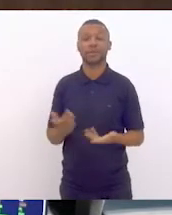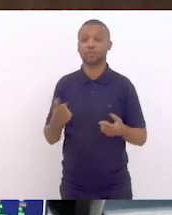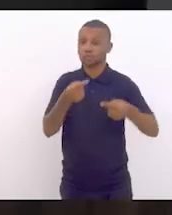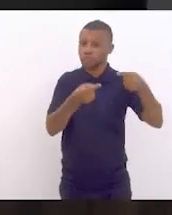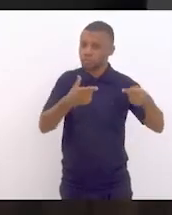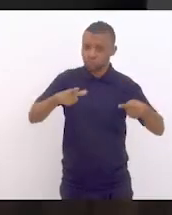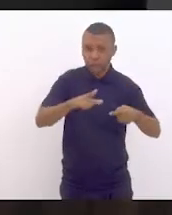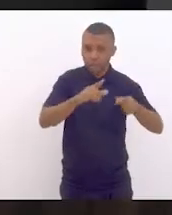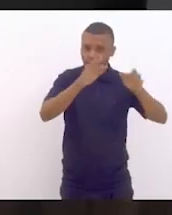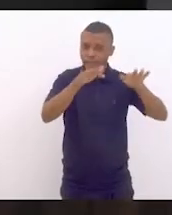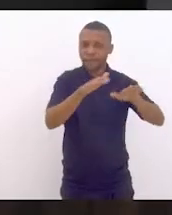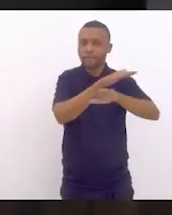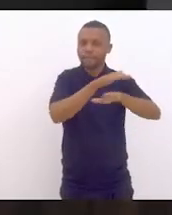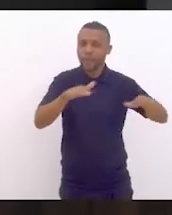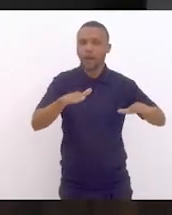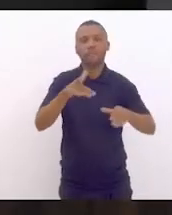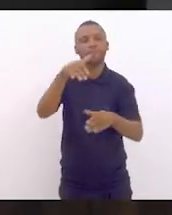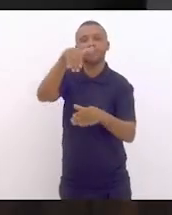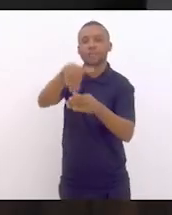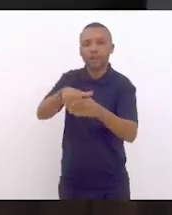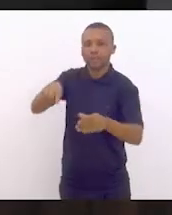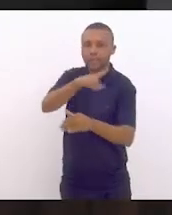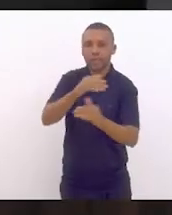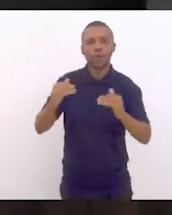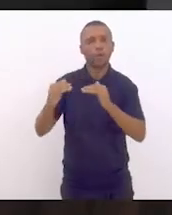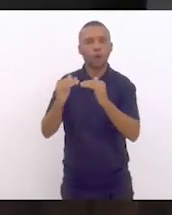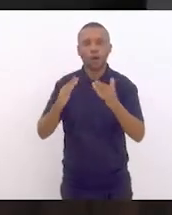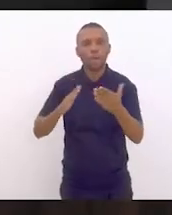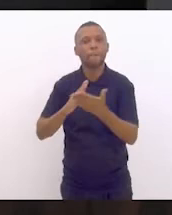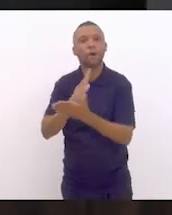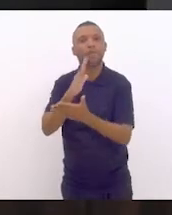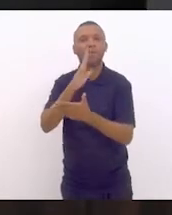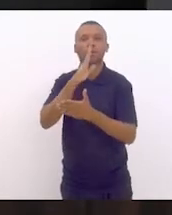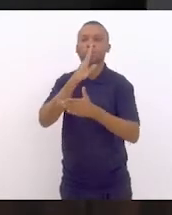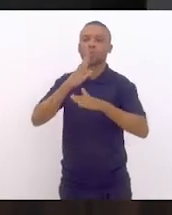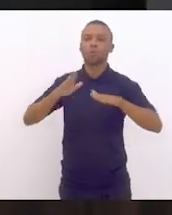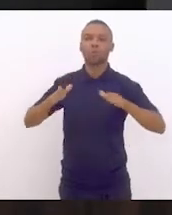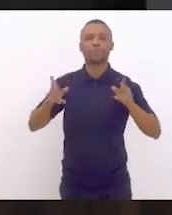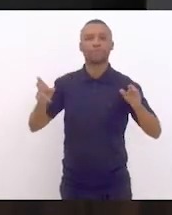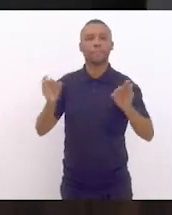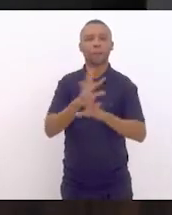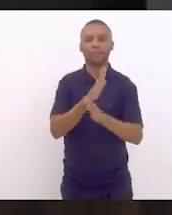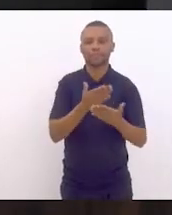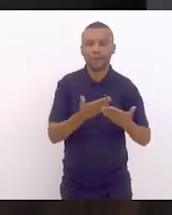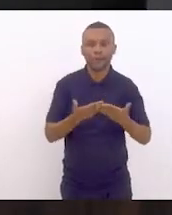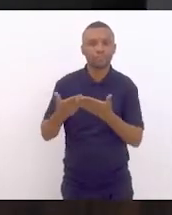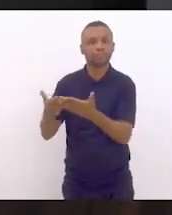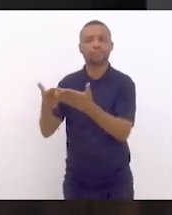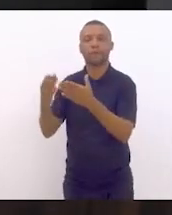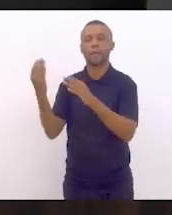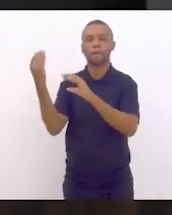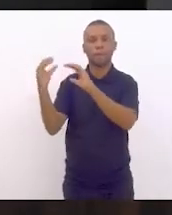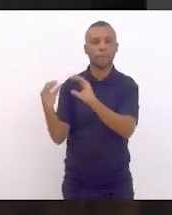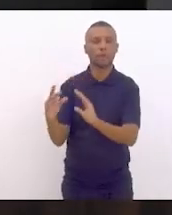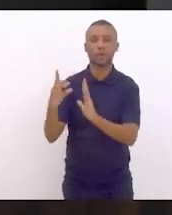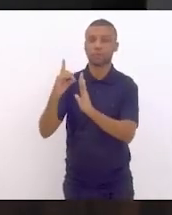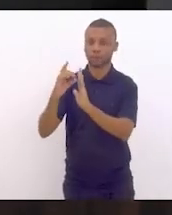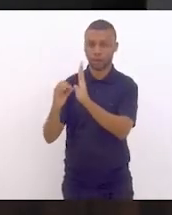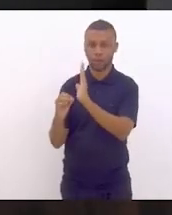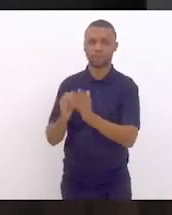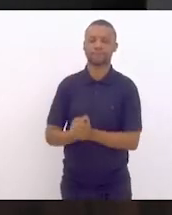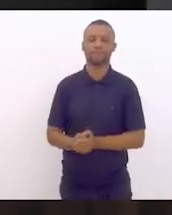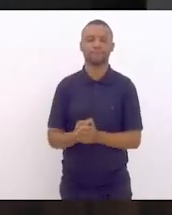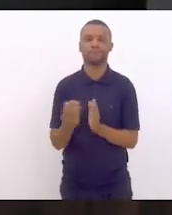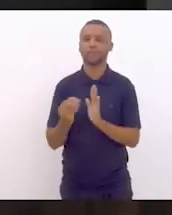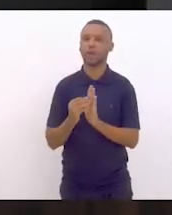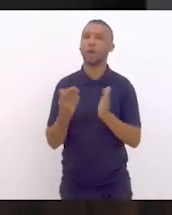queira discutir, encerrada a discussão, em votação, os senhores que aprovam permaneçam como estão. Aprovado, vai a publicação. Incluído na